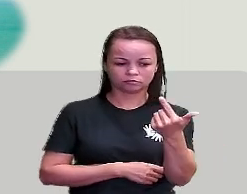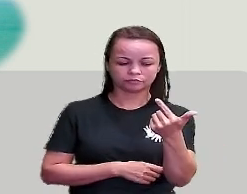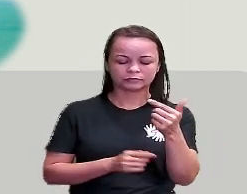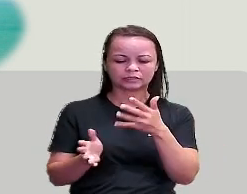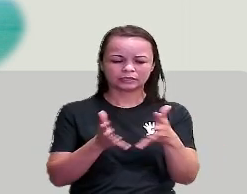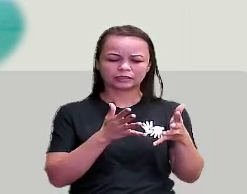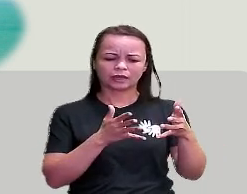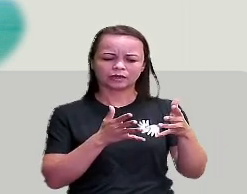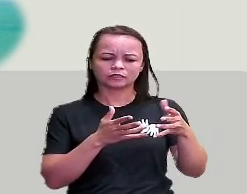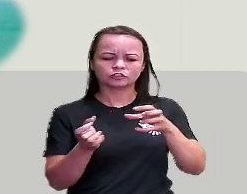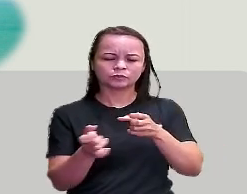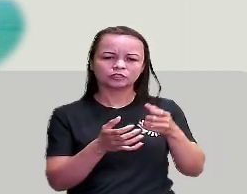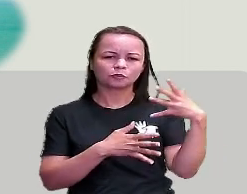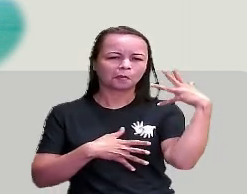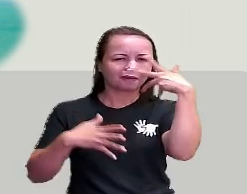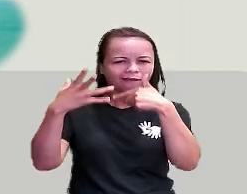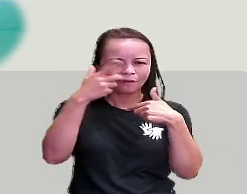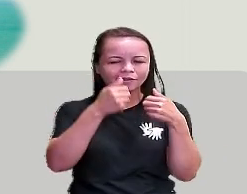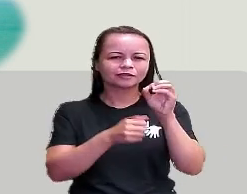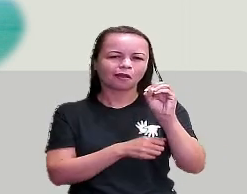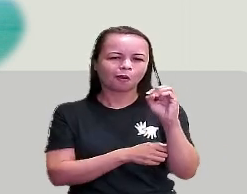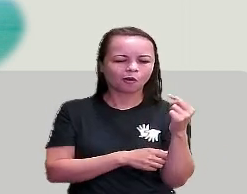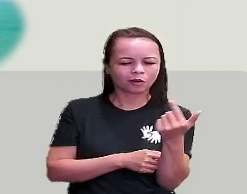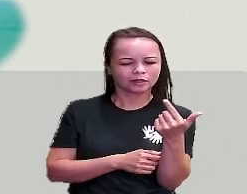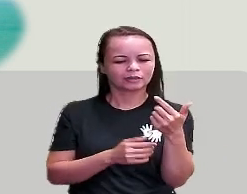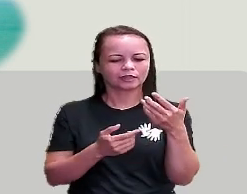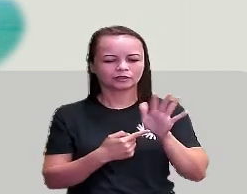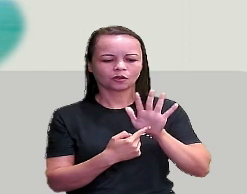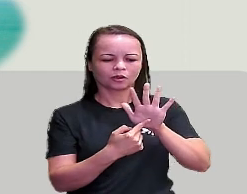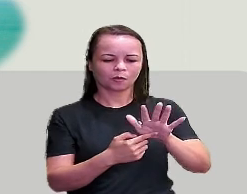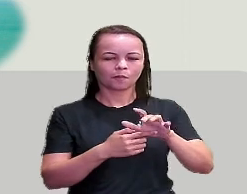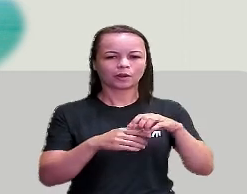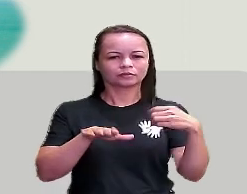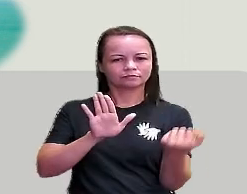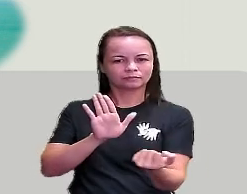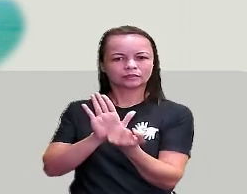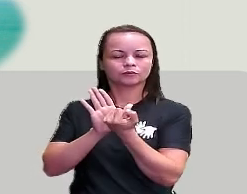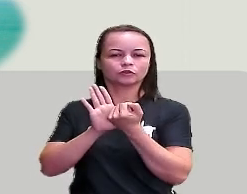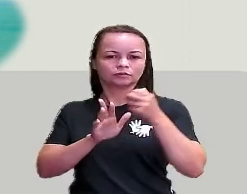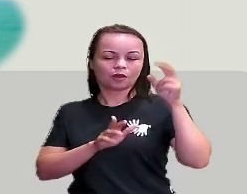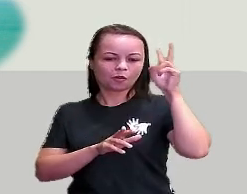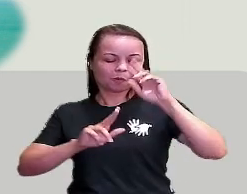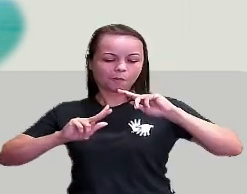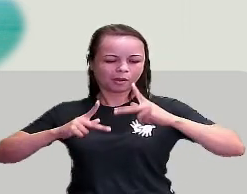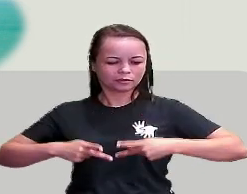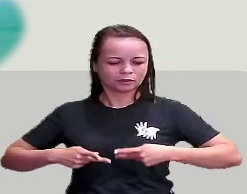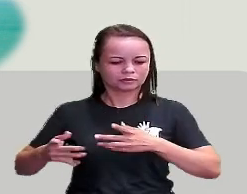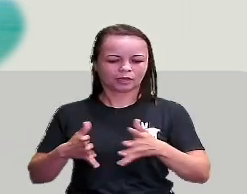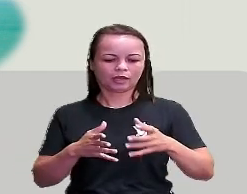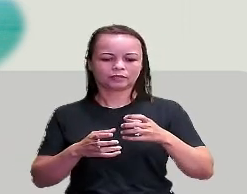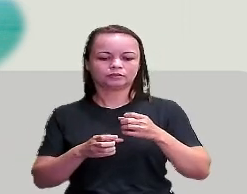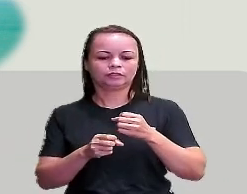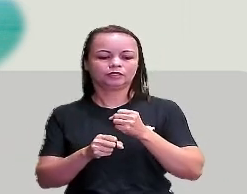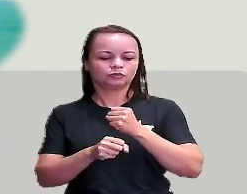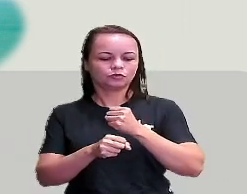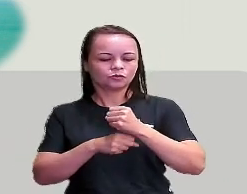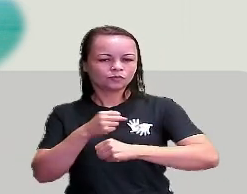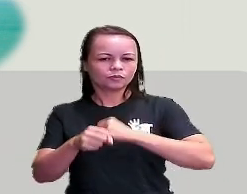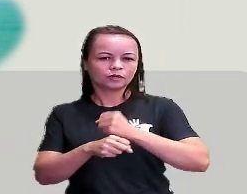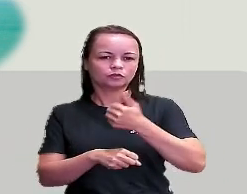segunda cidade brasileira a ser declarada Patrimônio da Humanidade em 1982. Então,